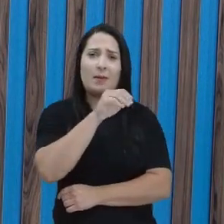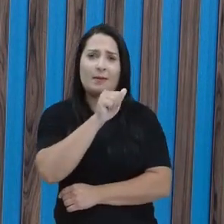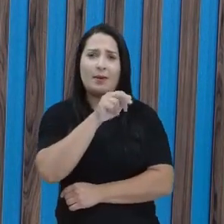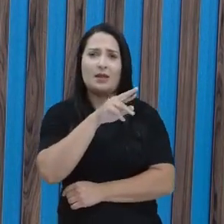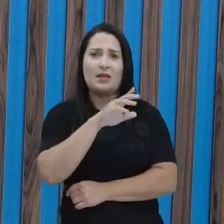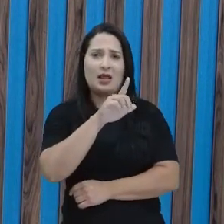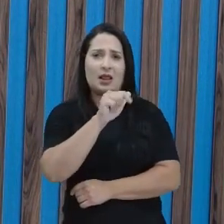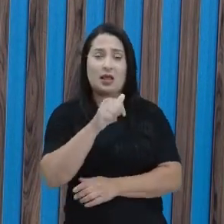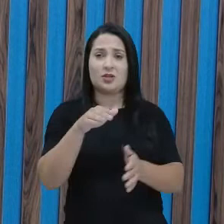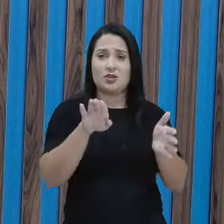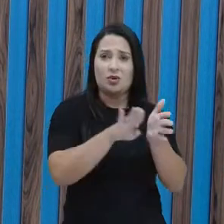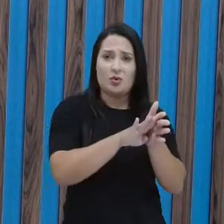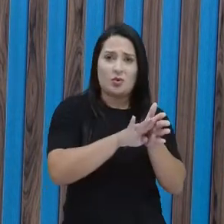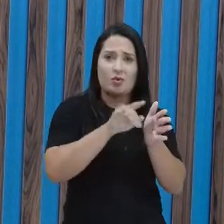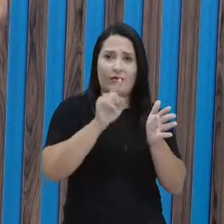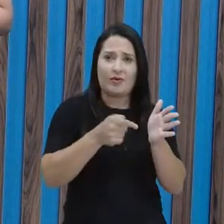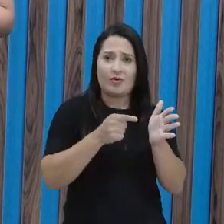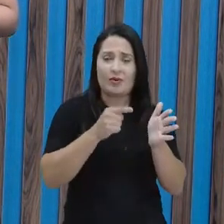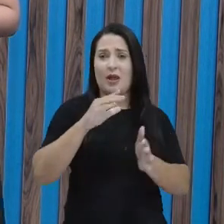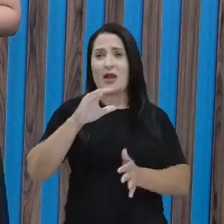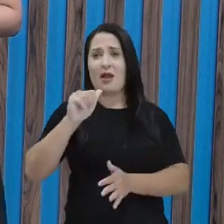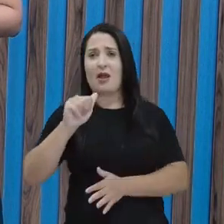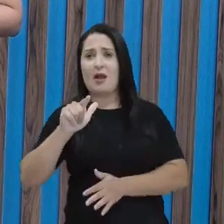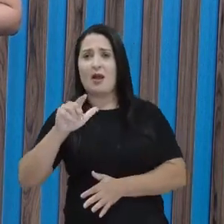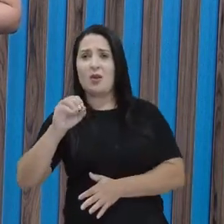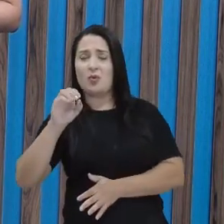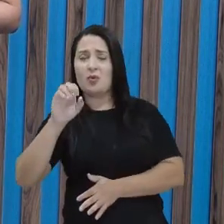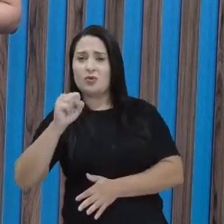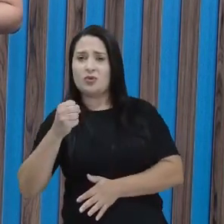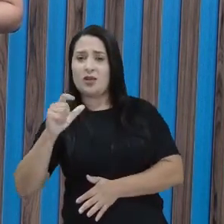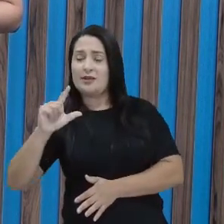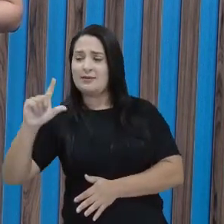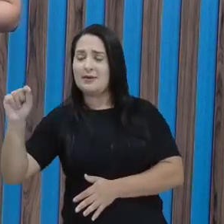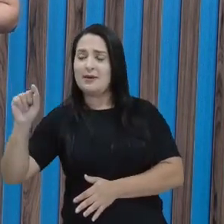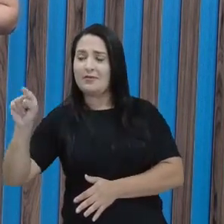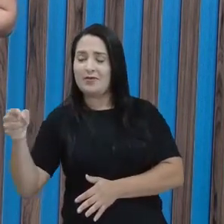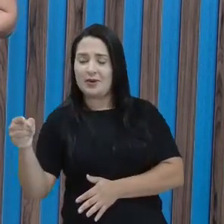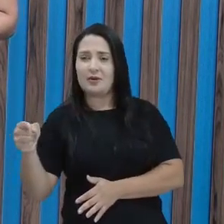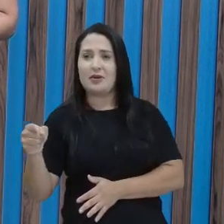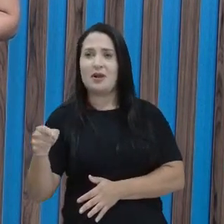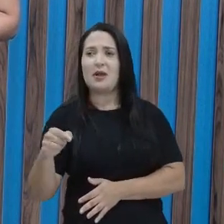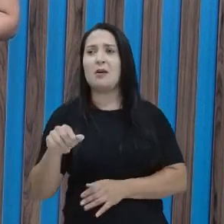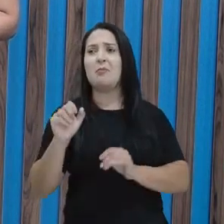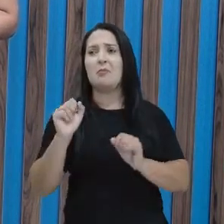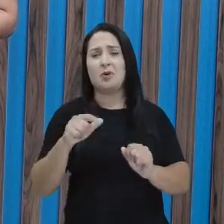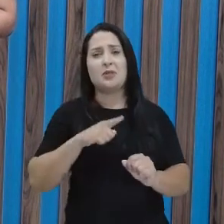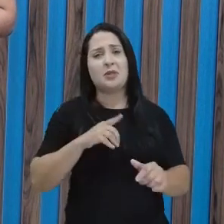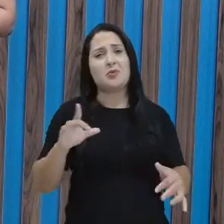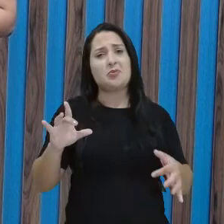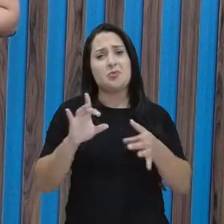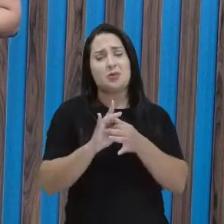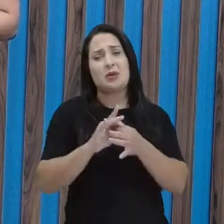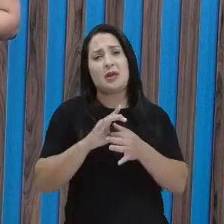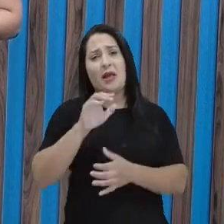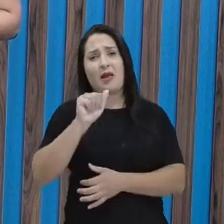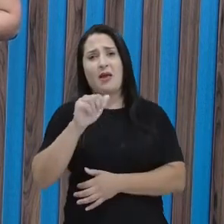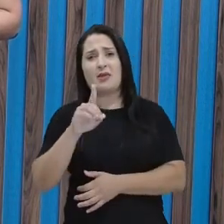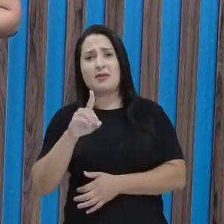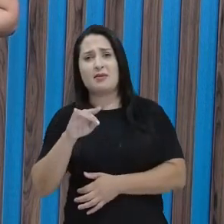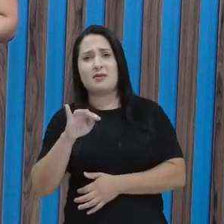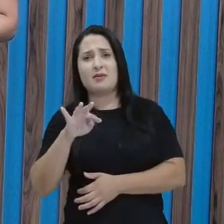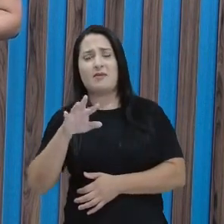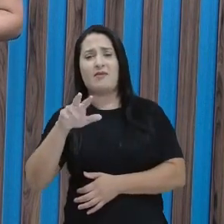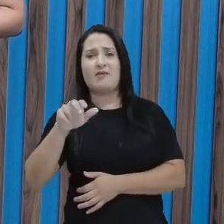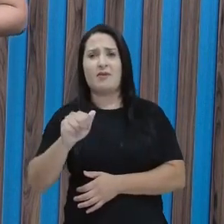Carlos saiu. Eu pus aqui uma vírgula, mas eu poderia usar uma conjunção aditiva, por exemplo. Marcela